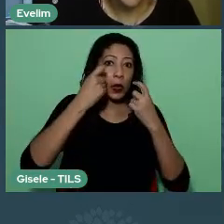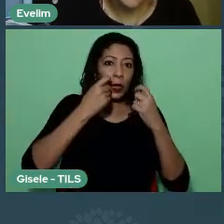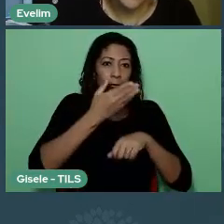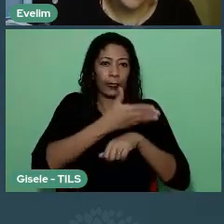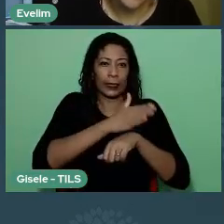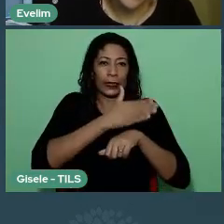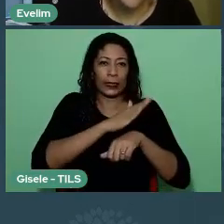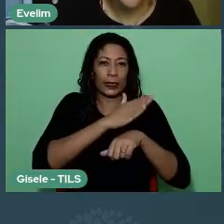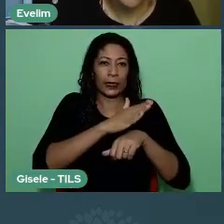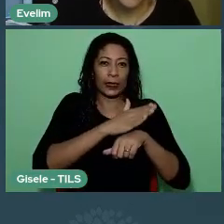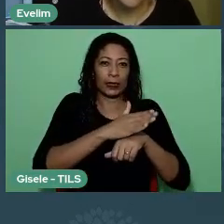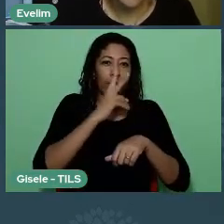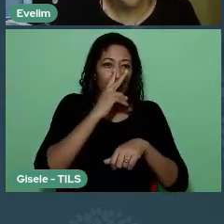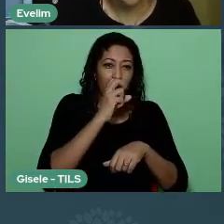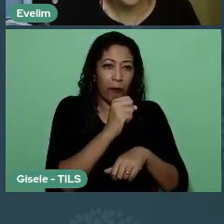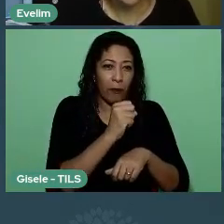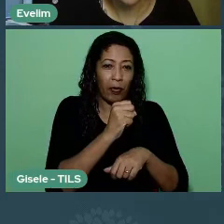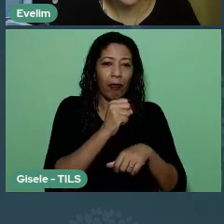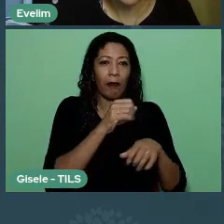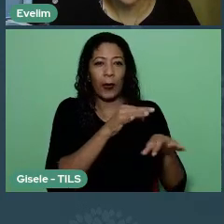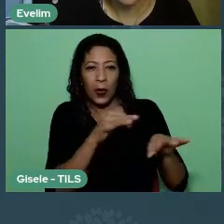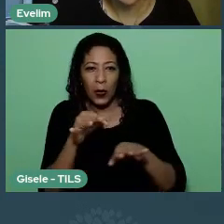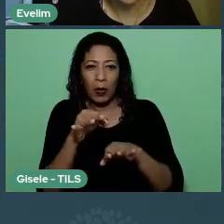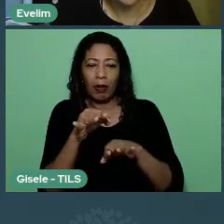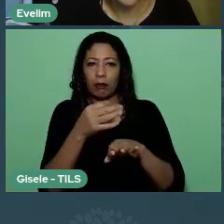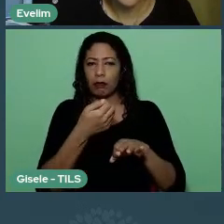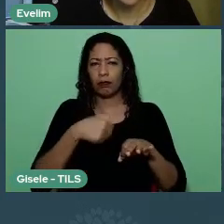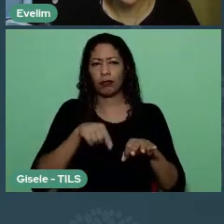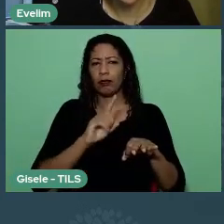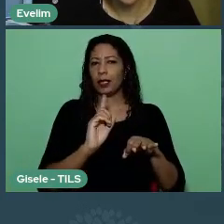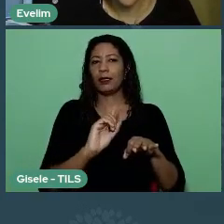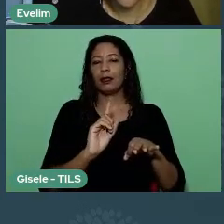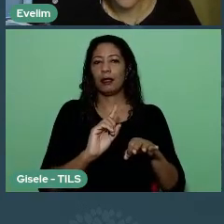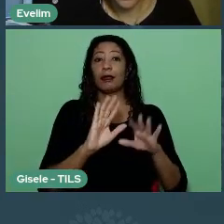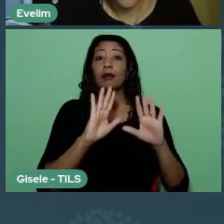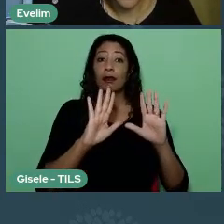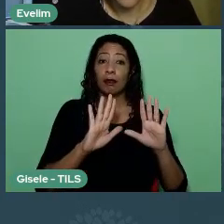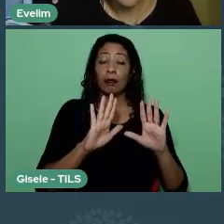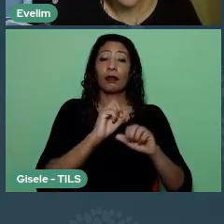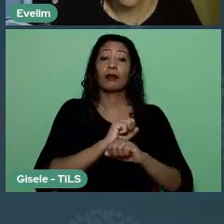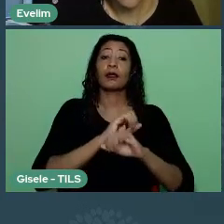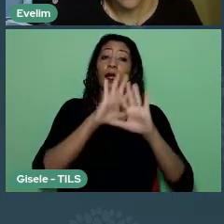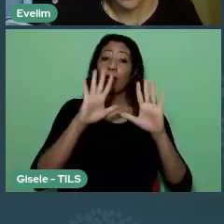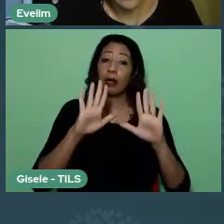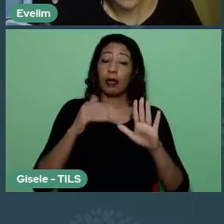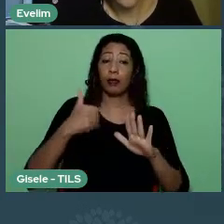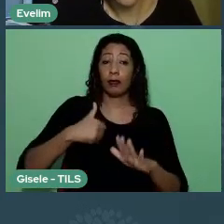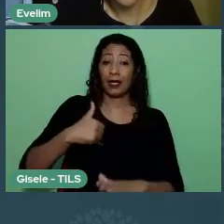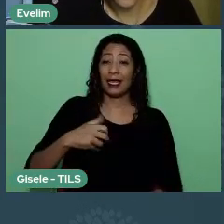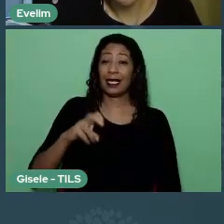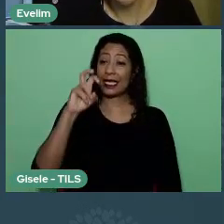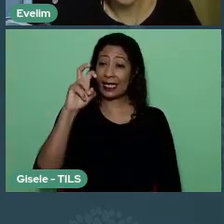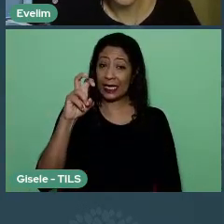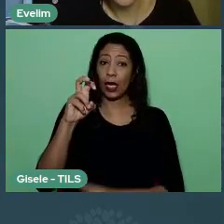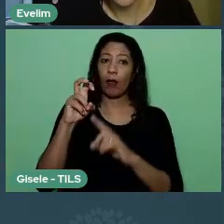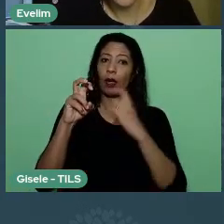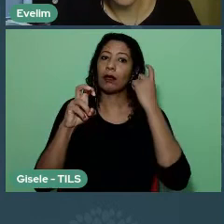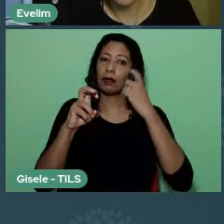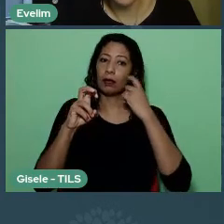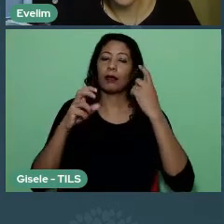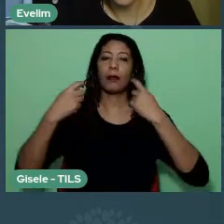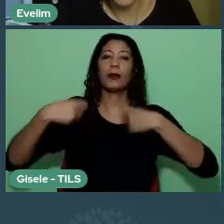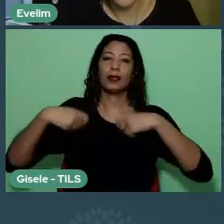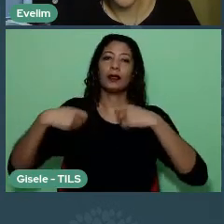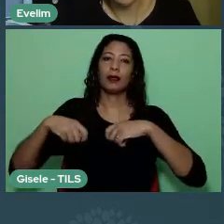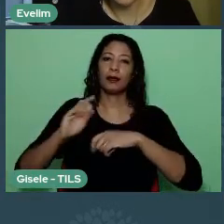essa questão de intensidade e frequência, mas isso precisa ficar muito claro a partir de 5 anos de idade, tá? Porque